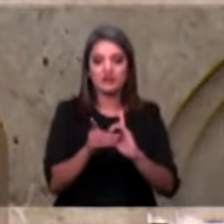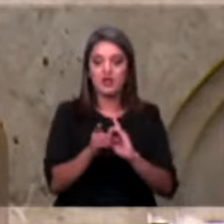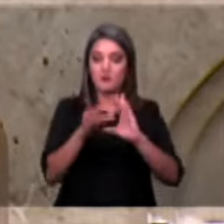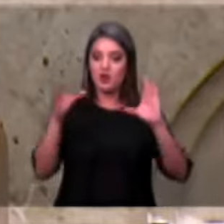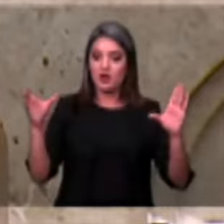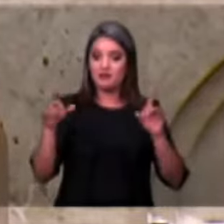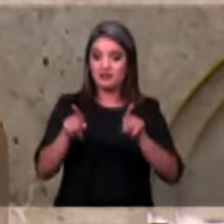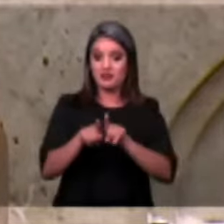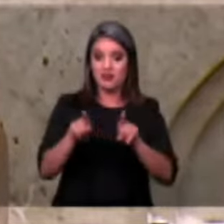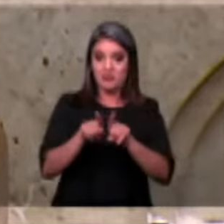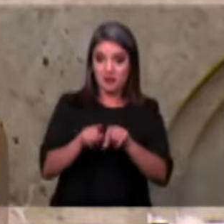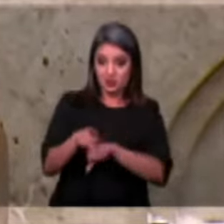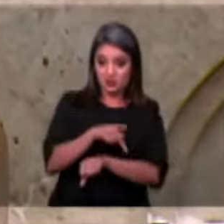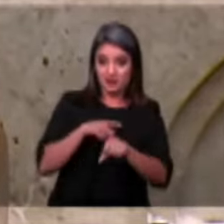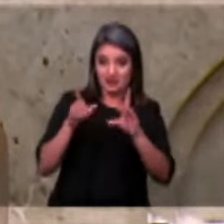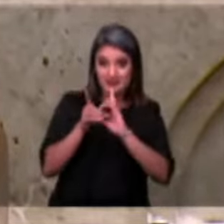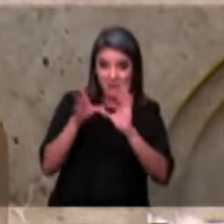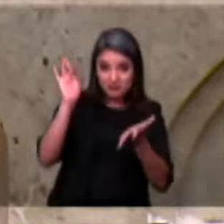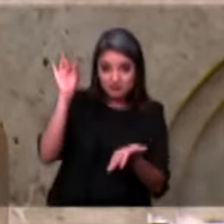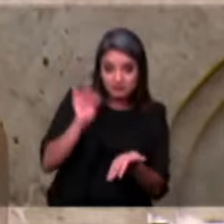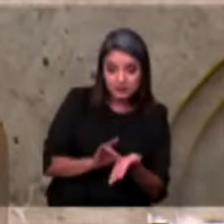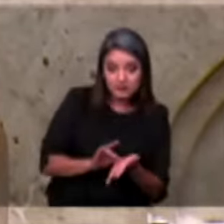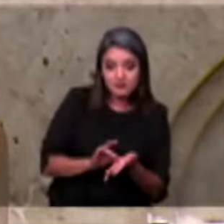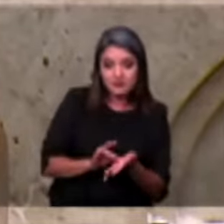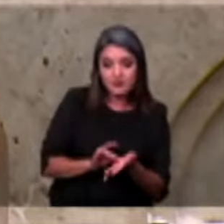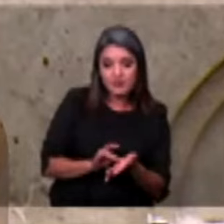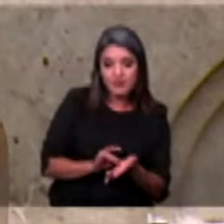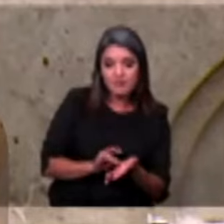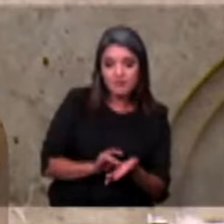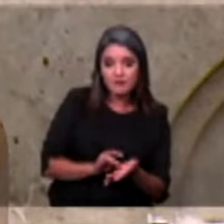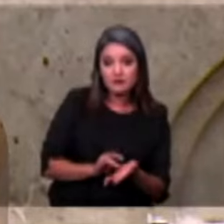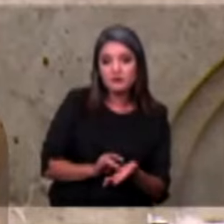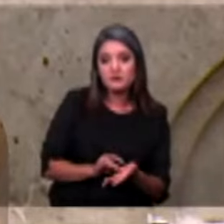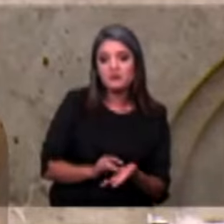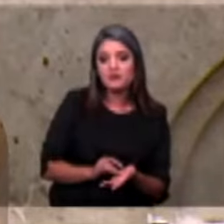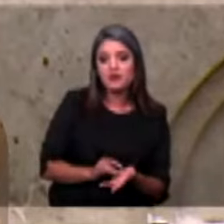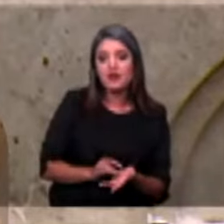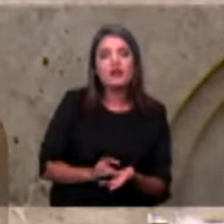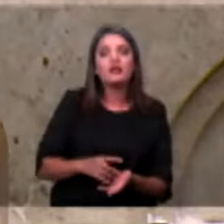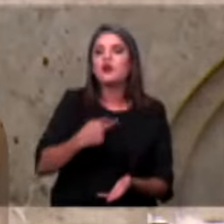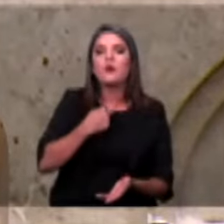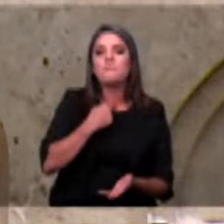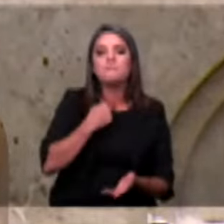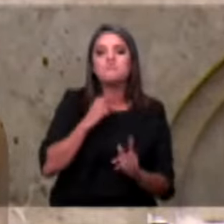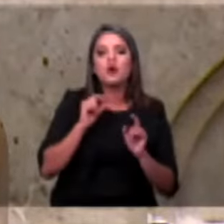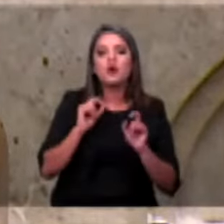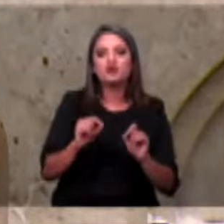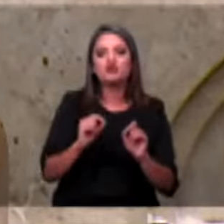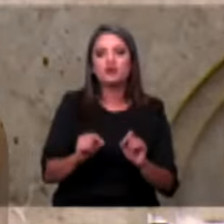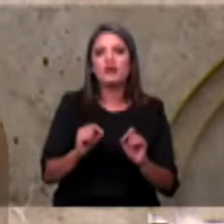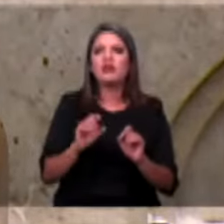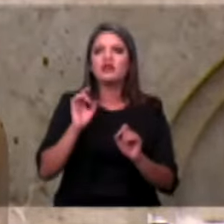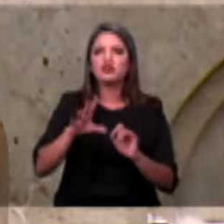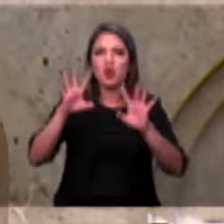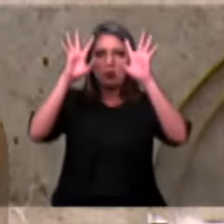do Estado democrático de direito, não devem, porém, ter como palco apenas os